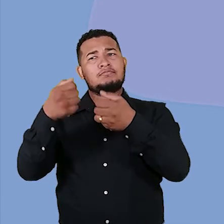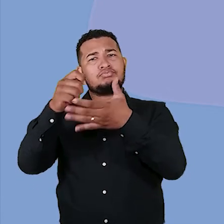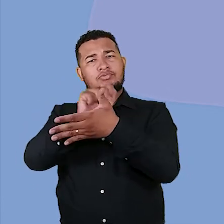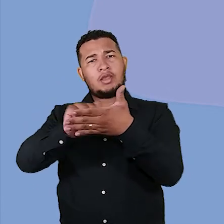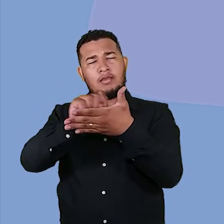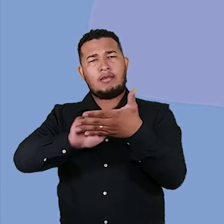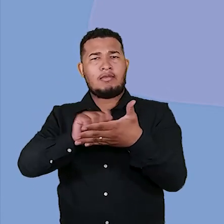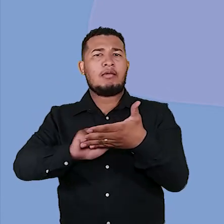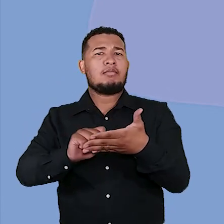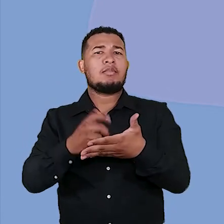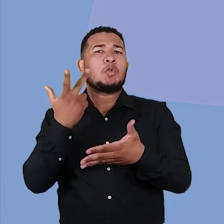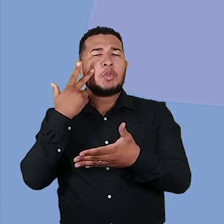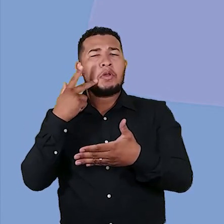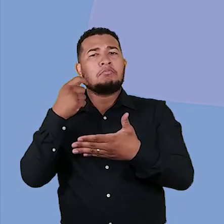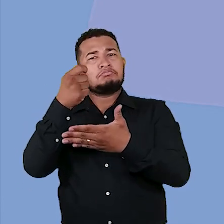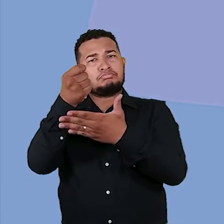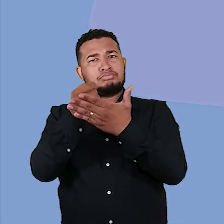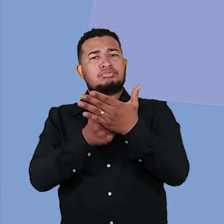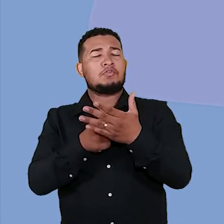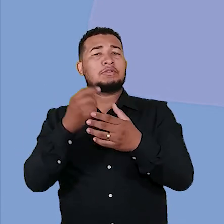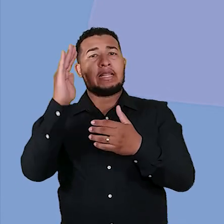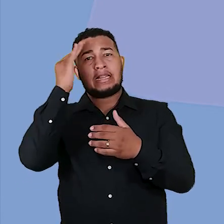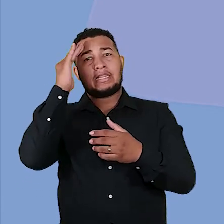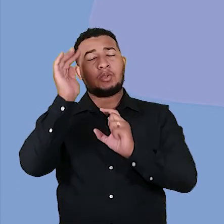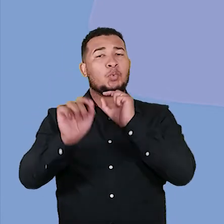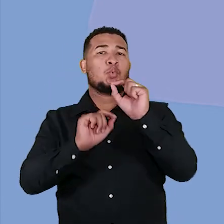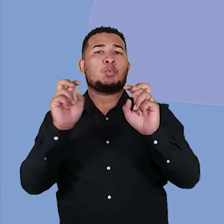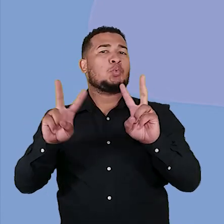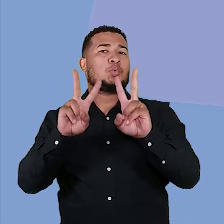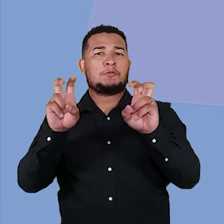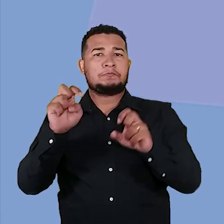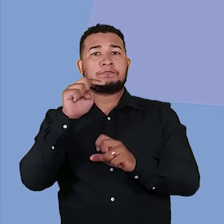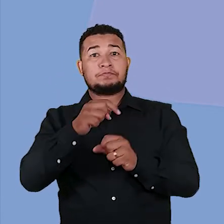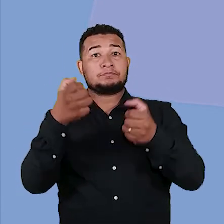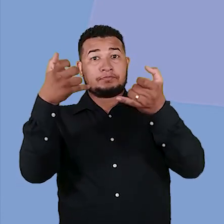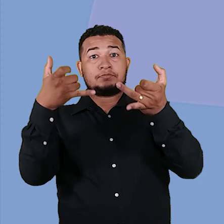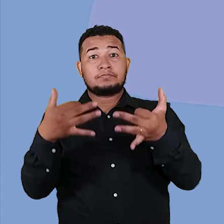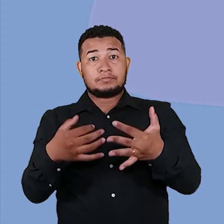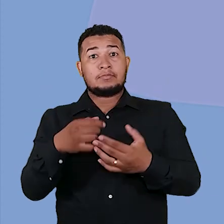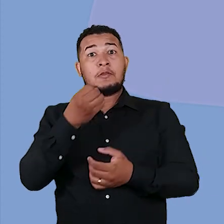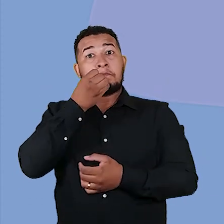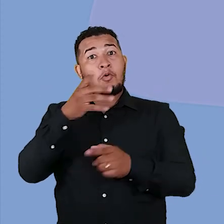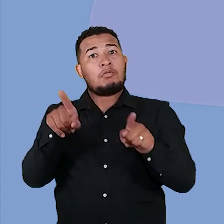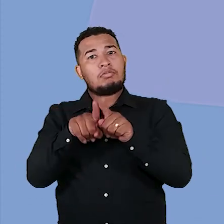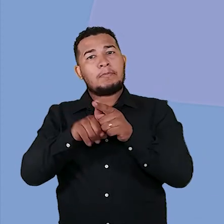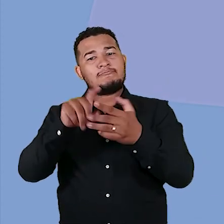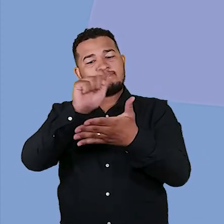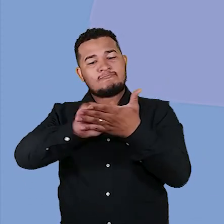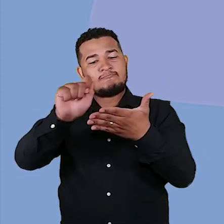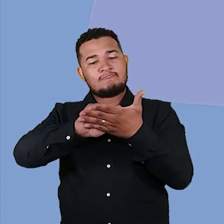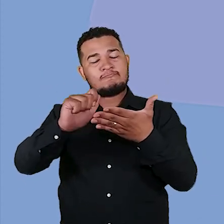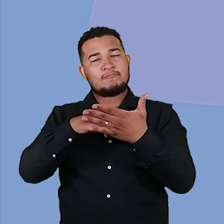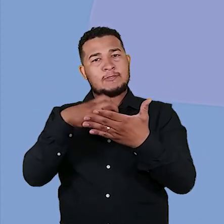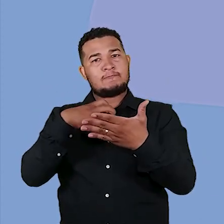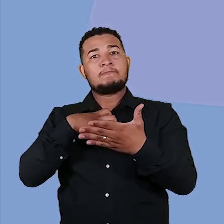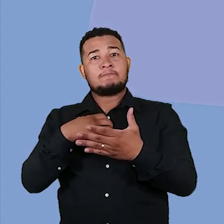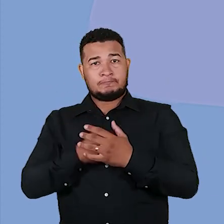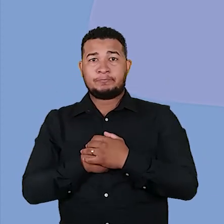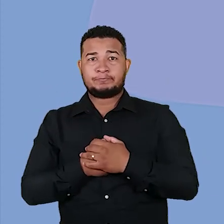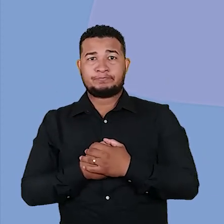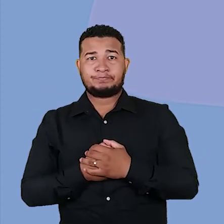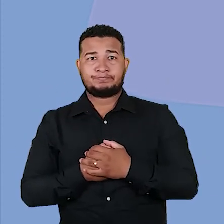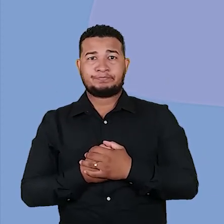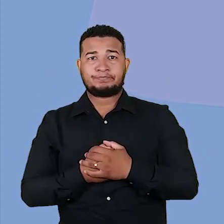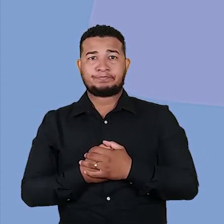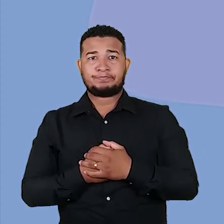Se vocês quiserem até façam no caderno de vocês, escrevam mais ou menos o que vocês entenderam aí da minha explicação. É bom quando a gente escreve